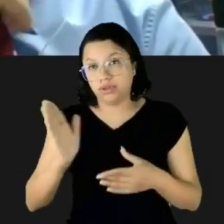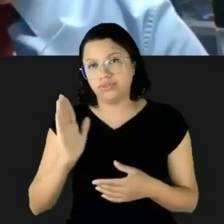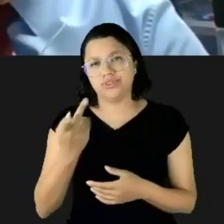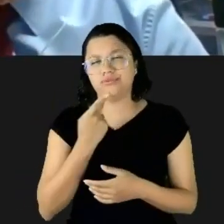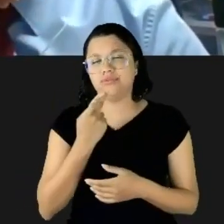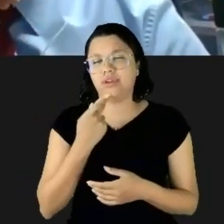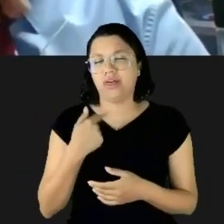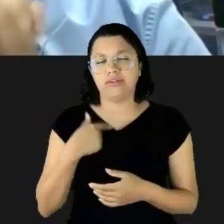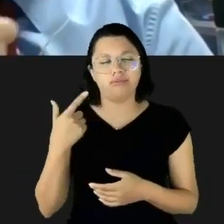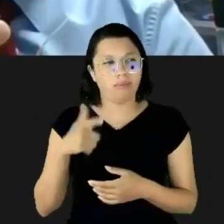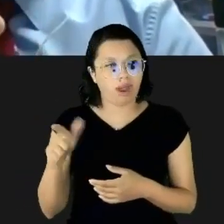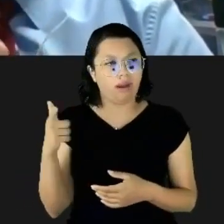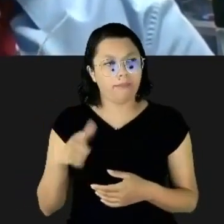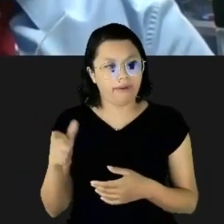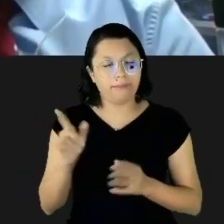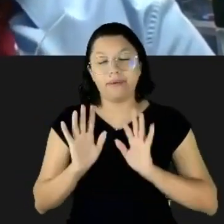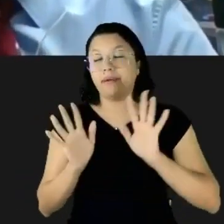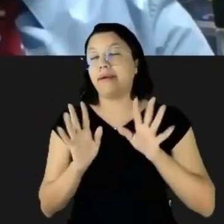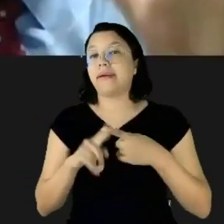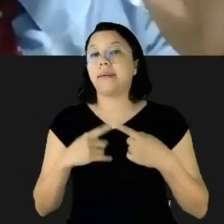isso, eu não vou repetir muito aqui, mas